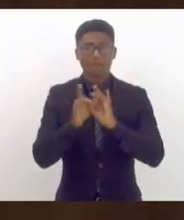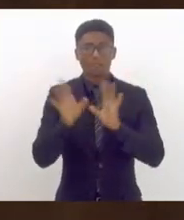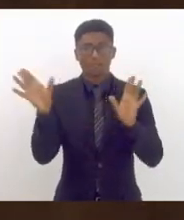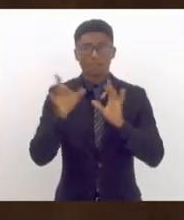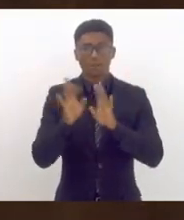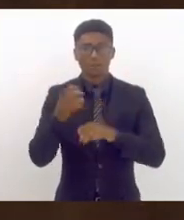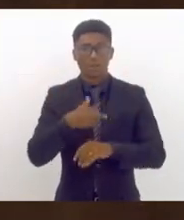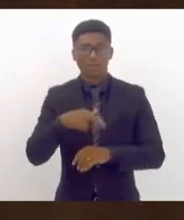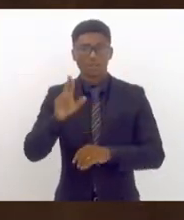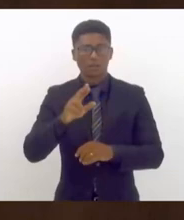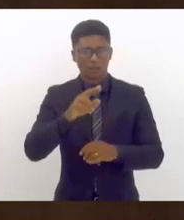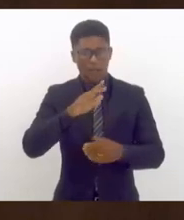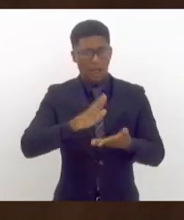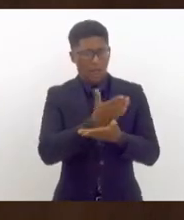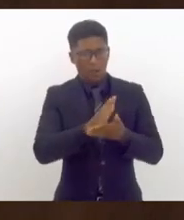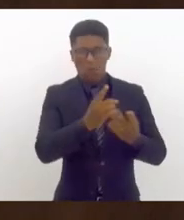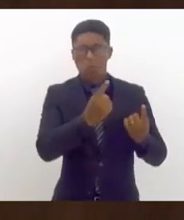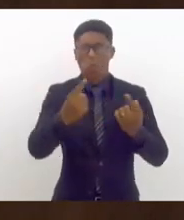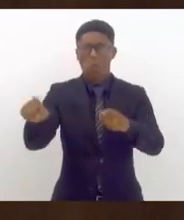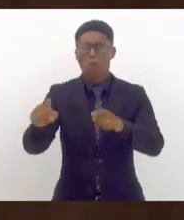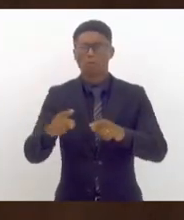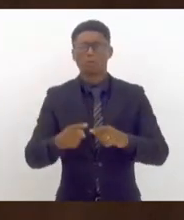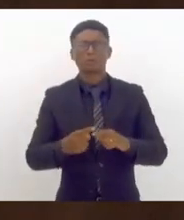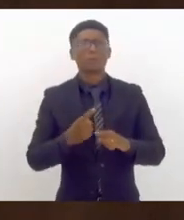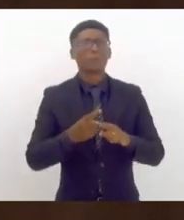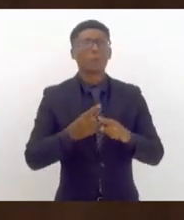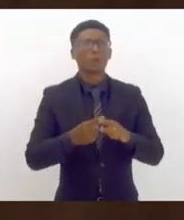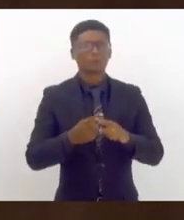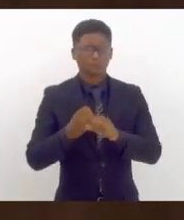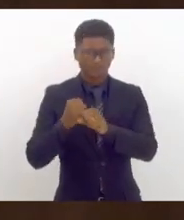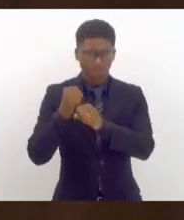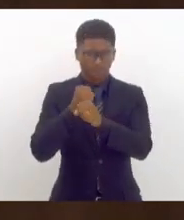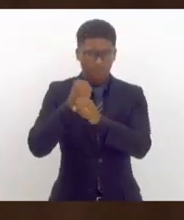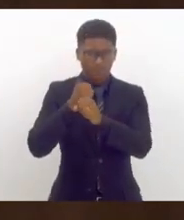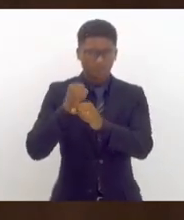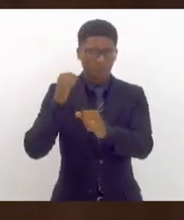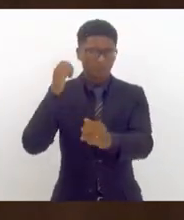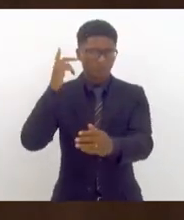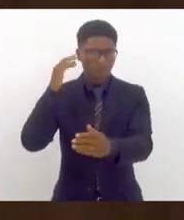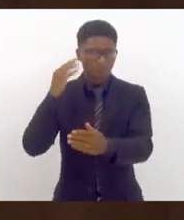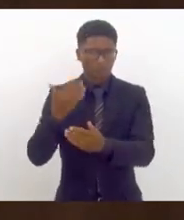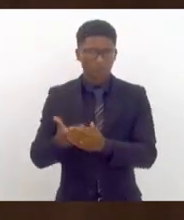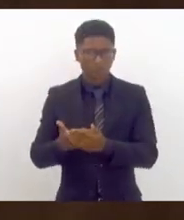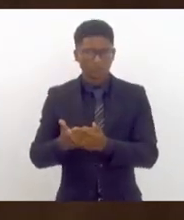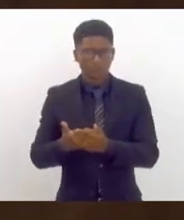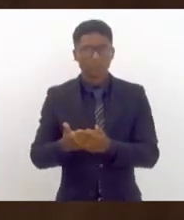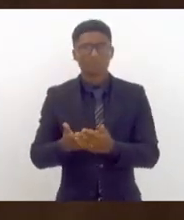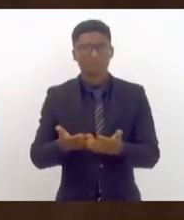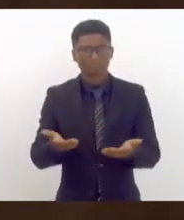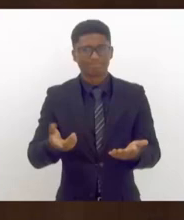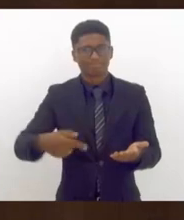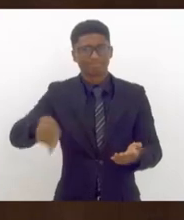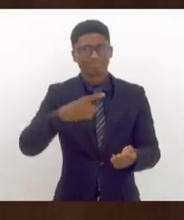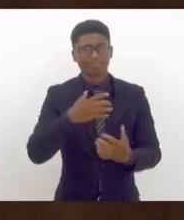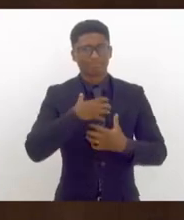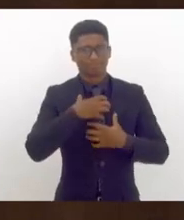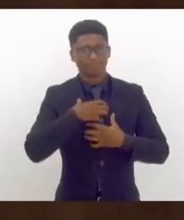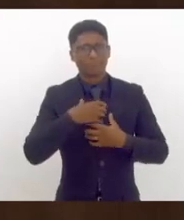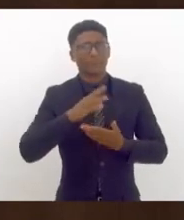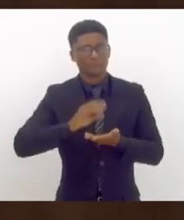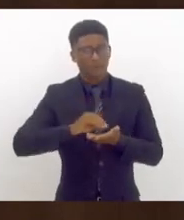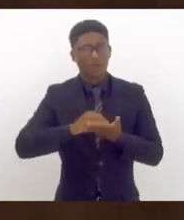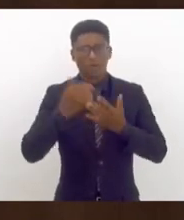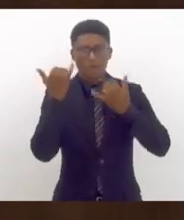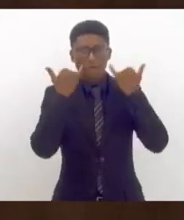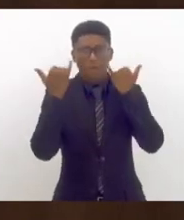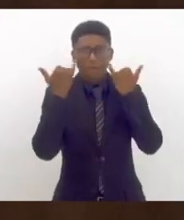liberdade religiosa, né? Por que eu digo isso? Porque, nos últimos anos, a gente carece de sistematização de dados, porque